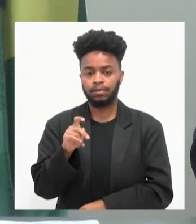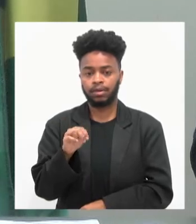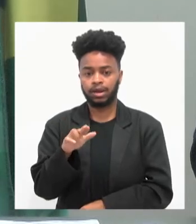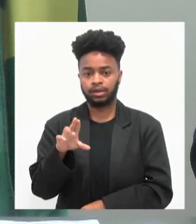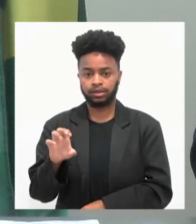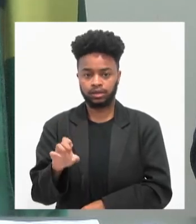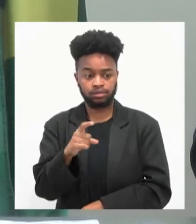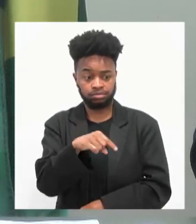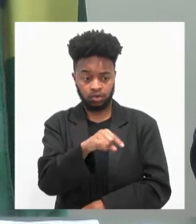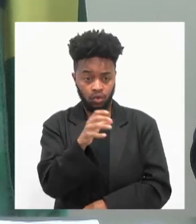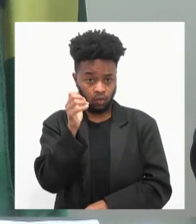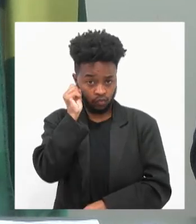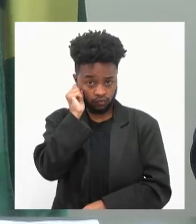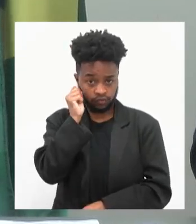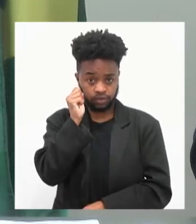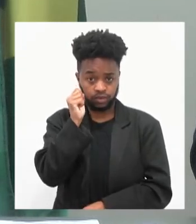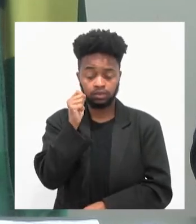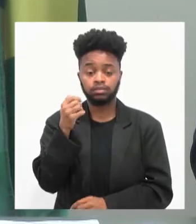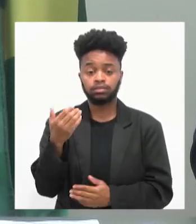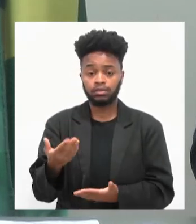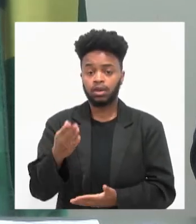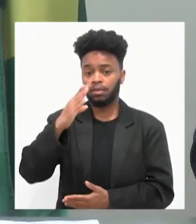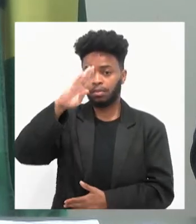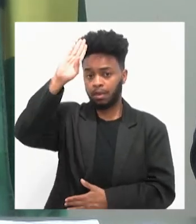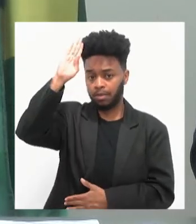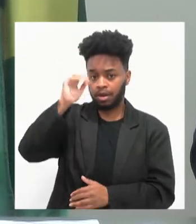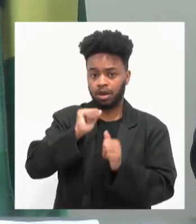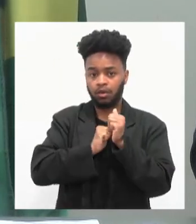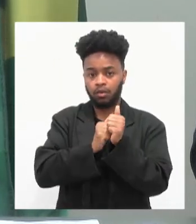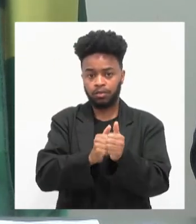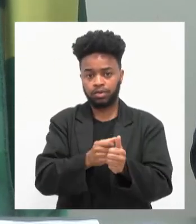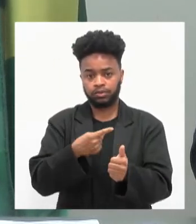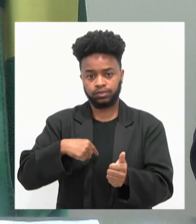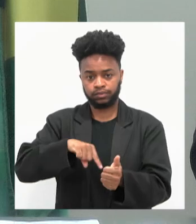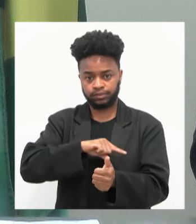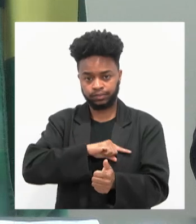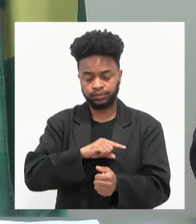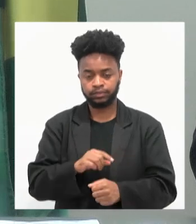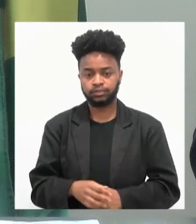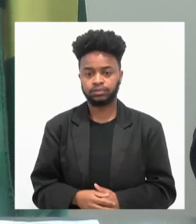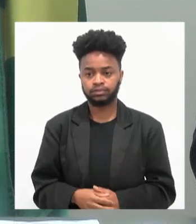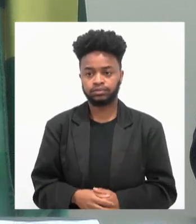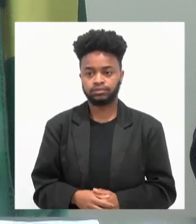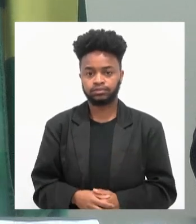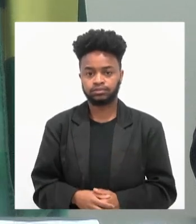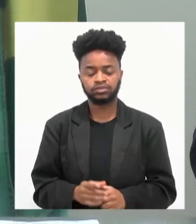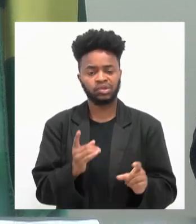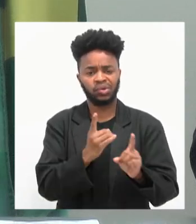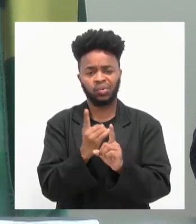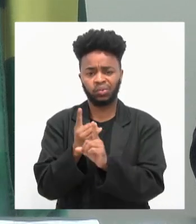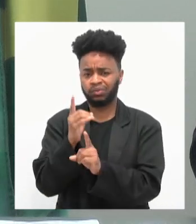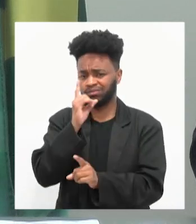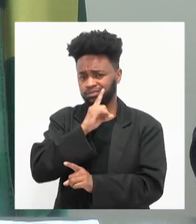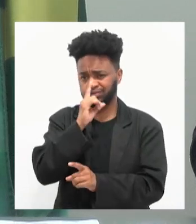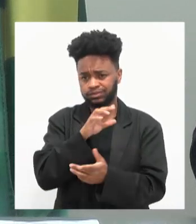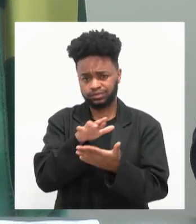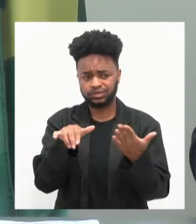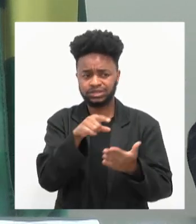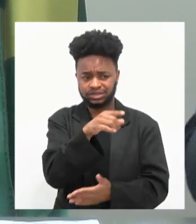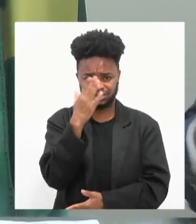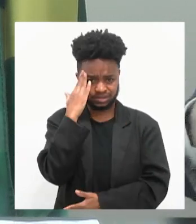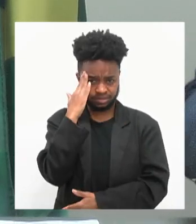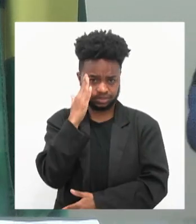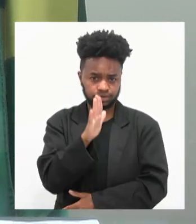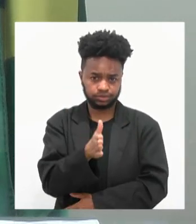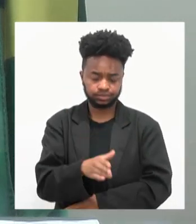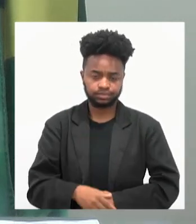eles ouviram, o bombeiro estava nos acompanhando nas fiscalizações, foram encontradas diversas irregularidades, a qual você tomou conhecimento,